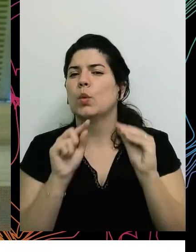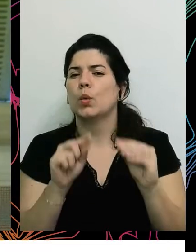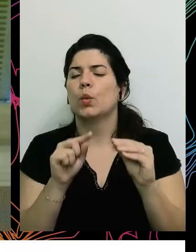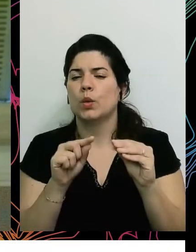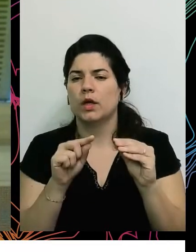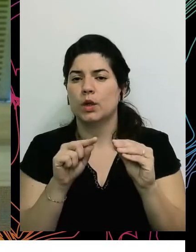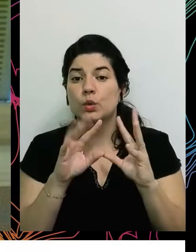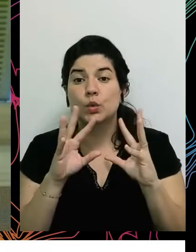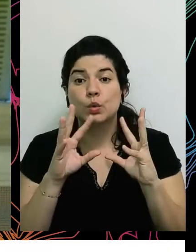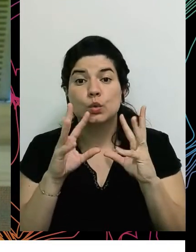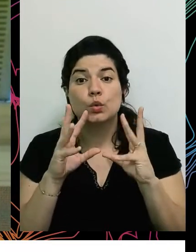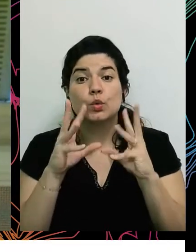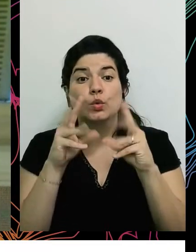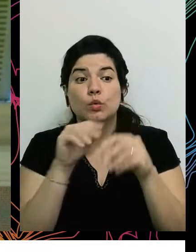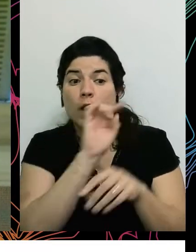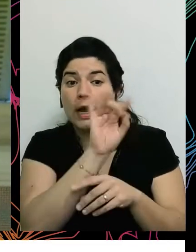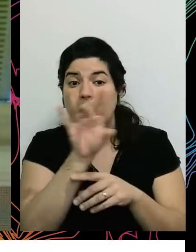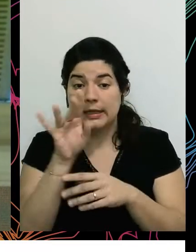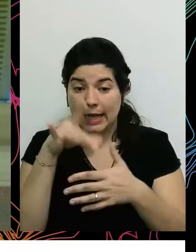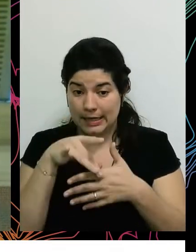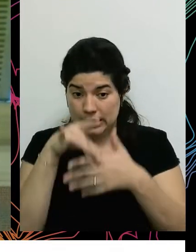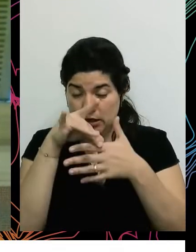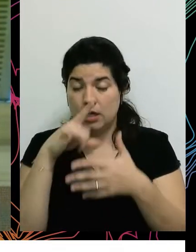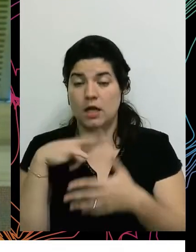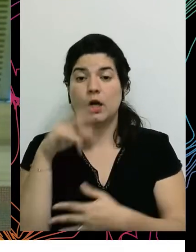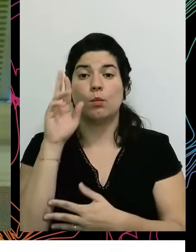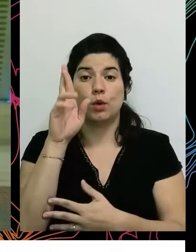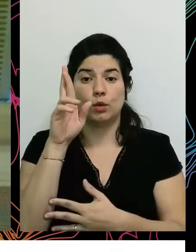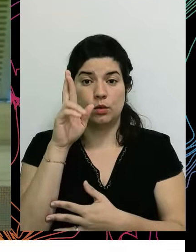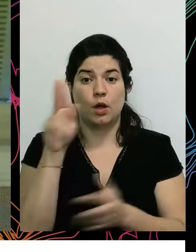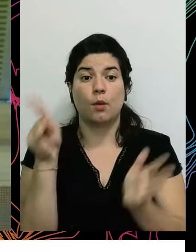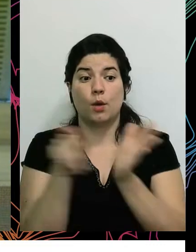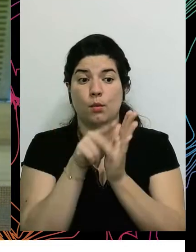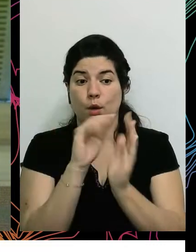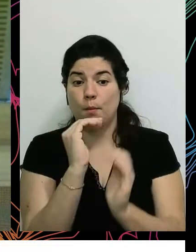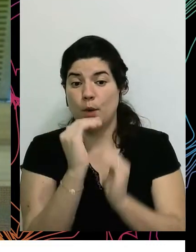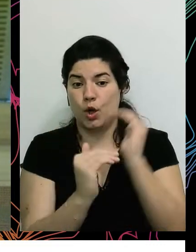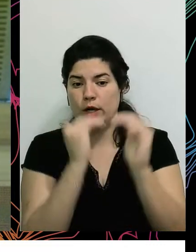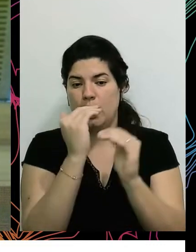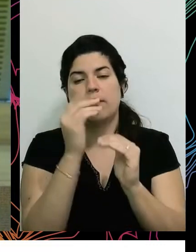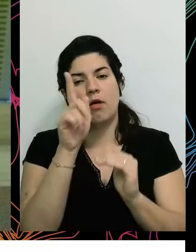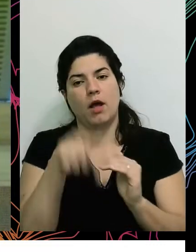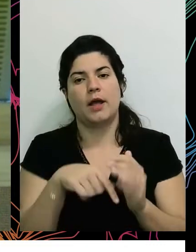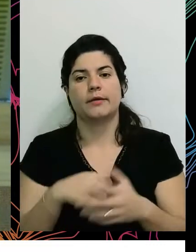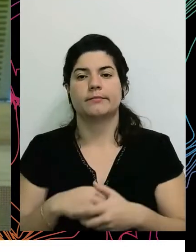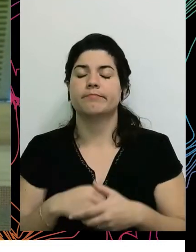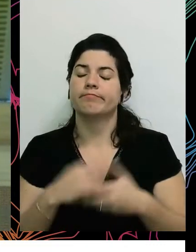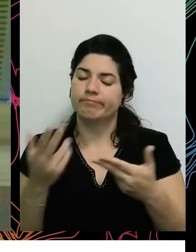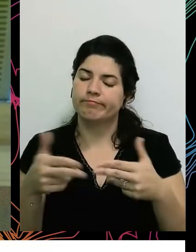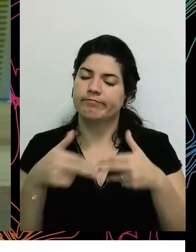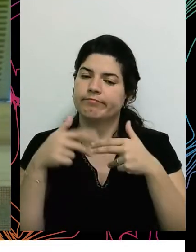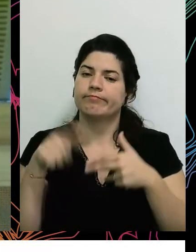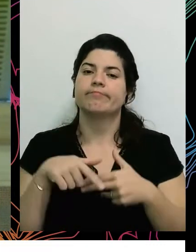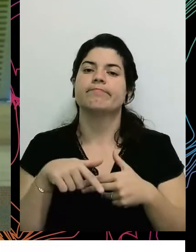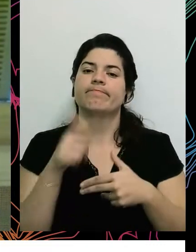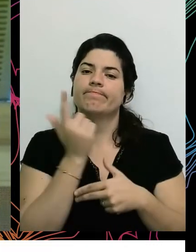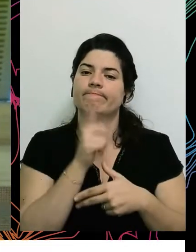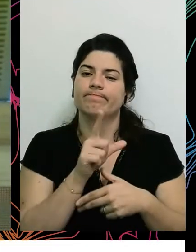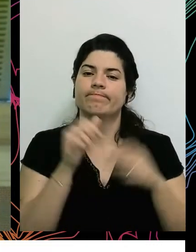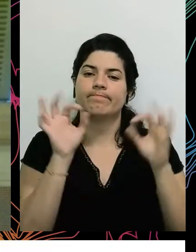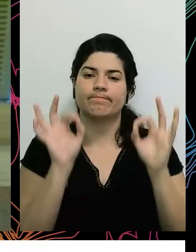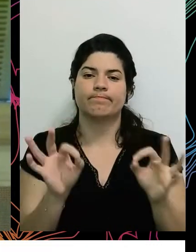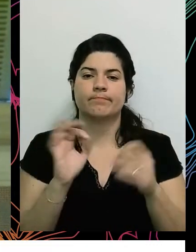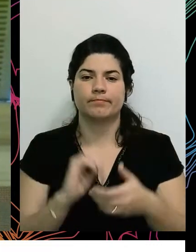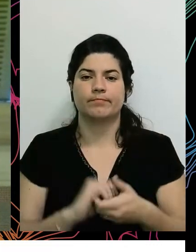torna cada líder responsável pelo progresso. E esta é a chave do sucesso. De fato, no